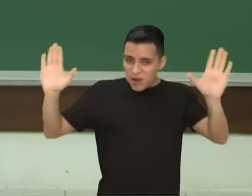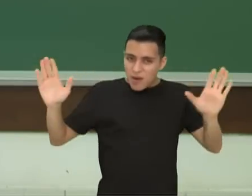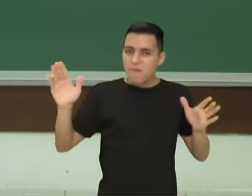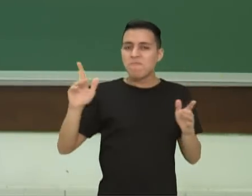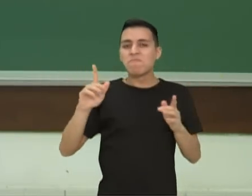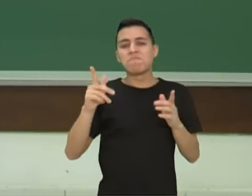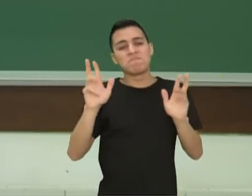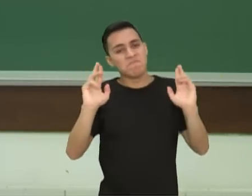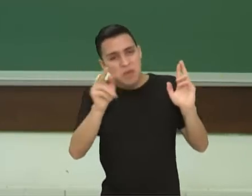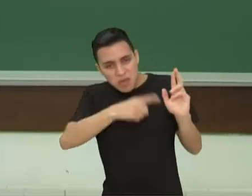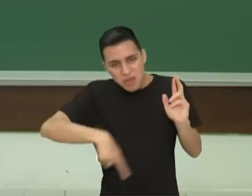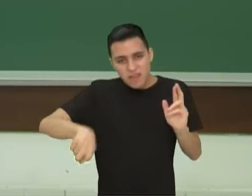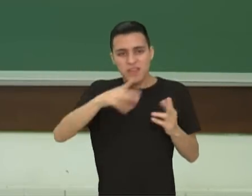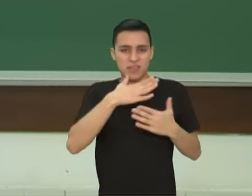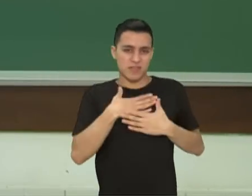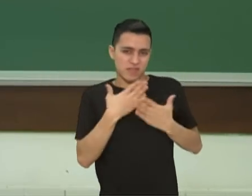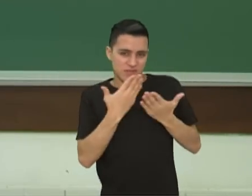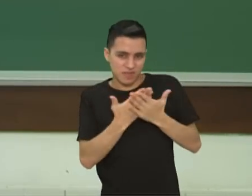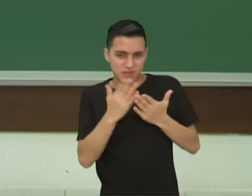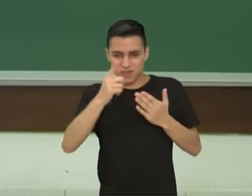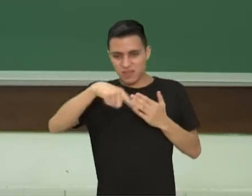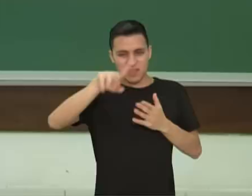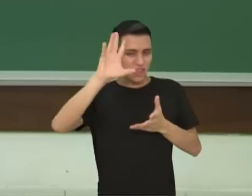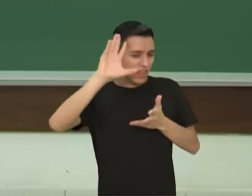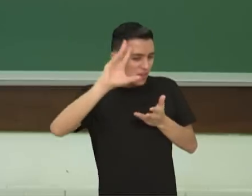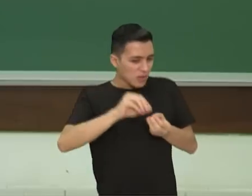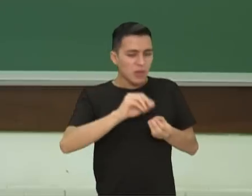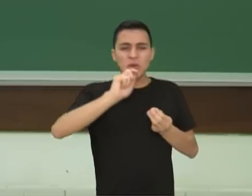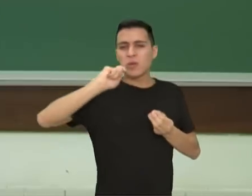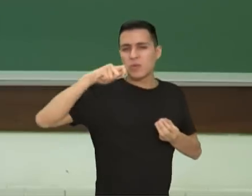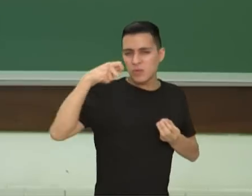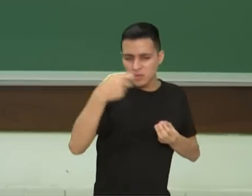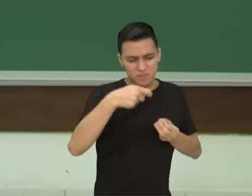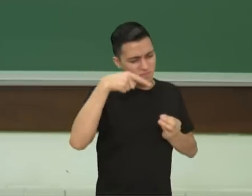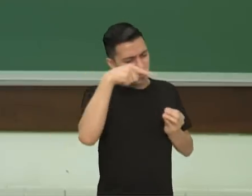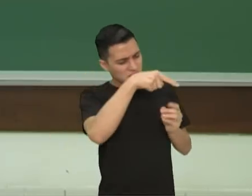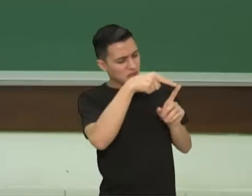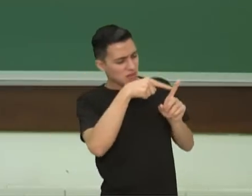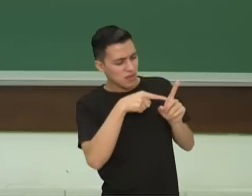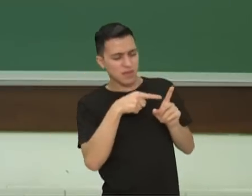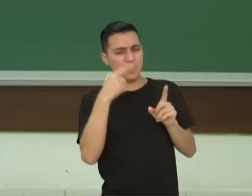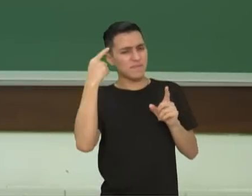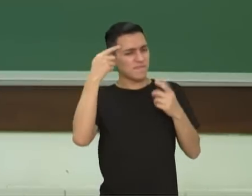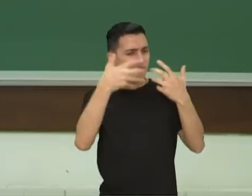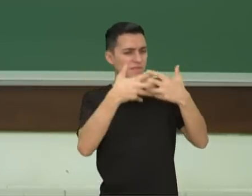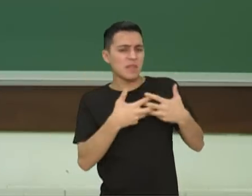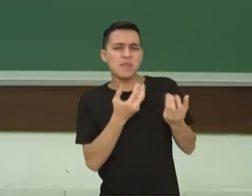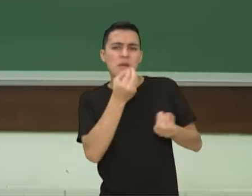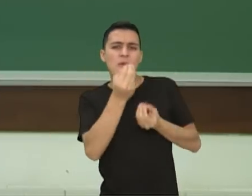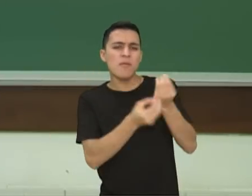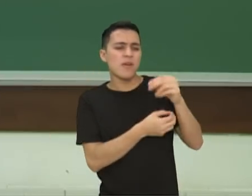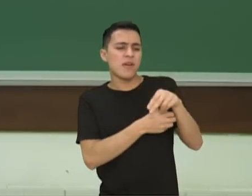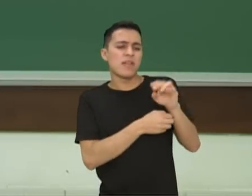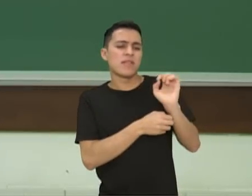vocês. Eu espero que vocês tenham gostado, que tenham entendido sobre esses tipos de neurônio e como eles